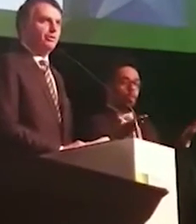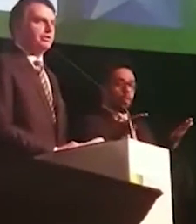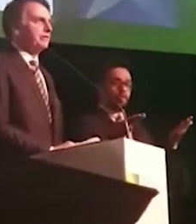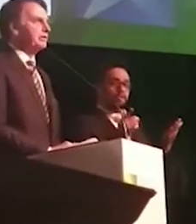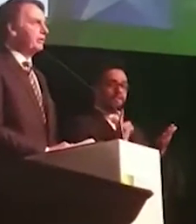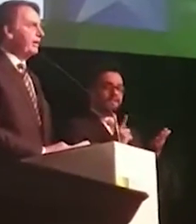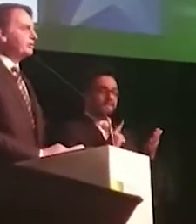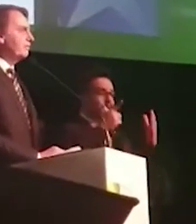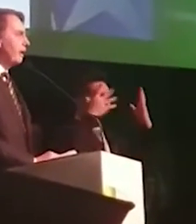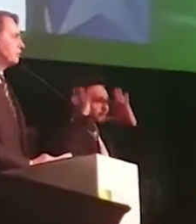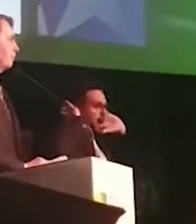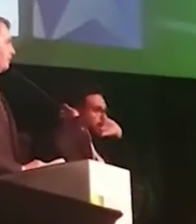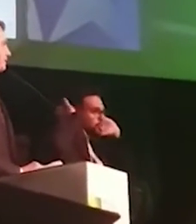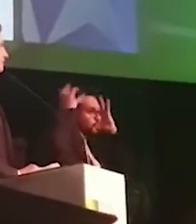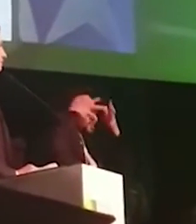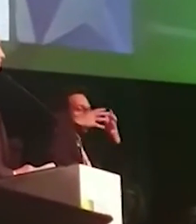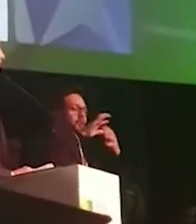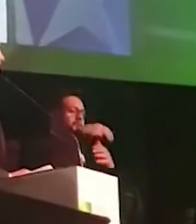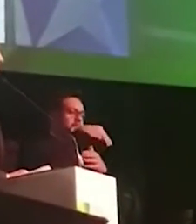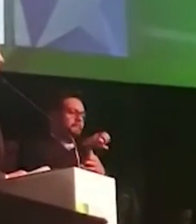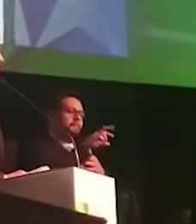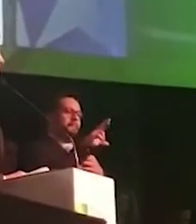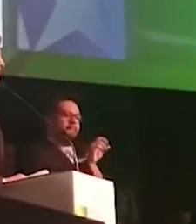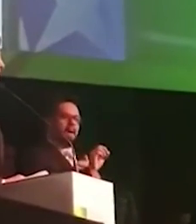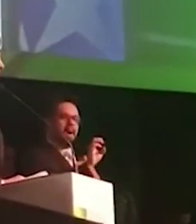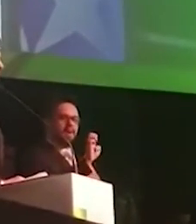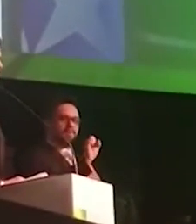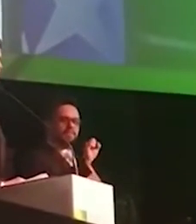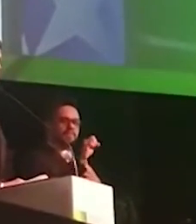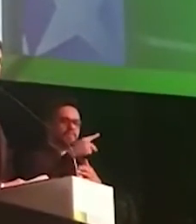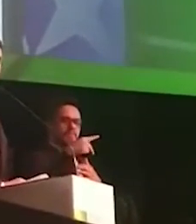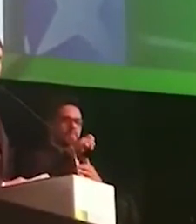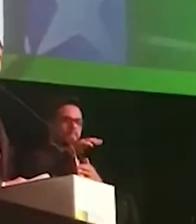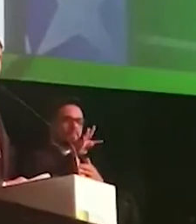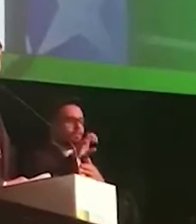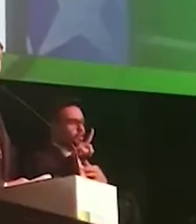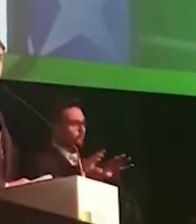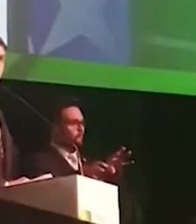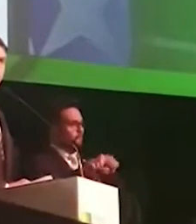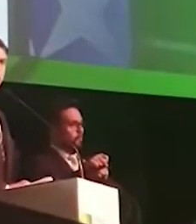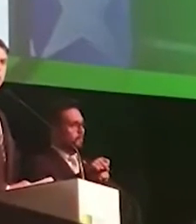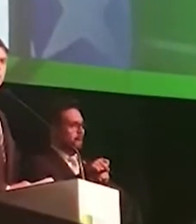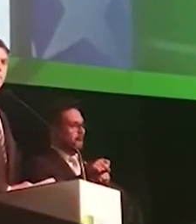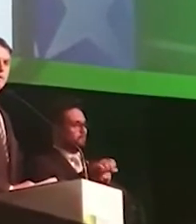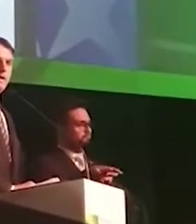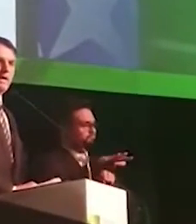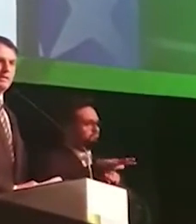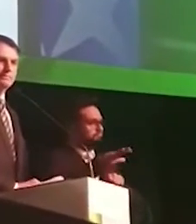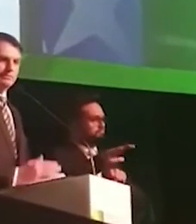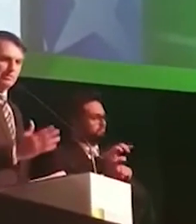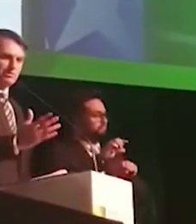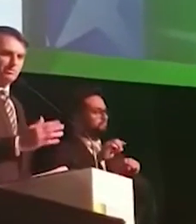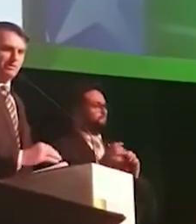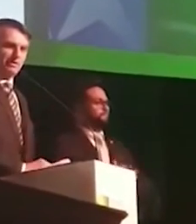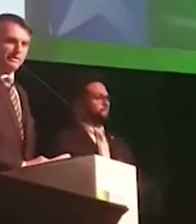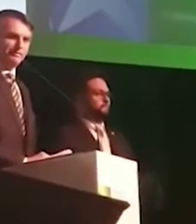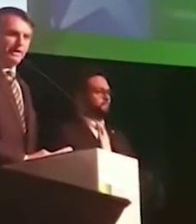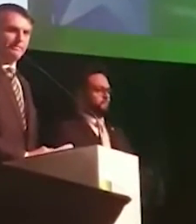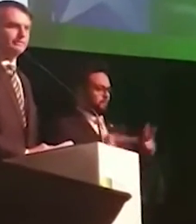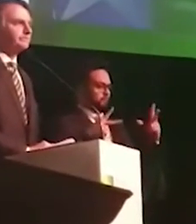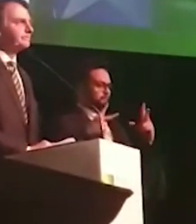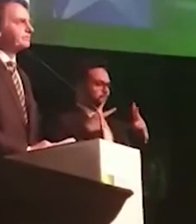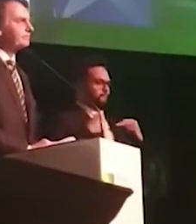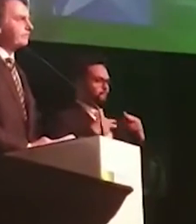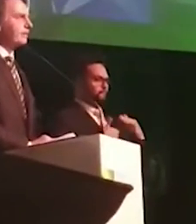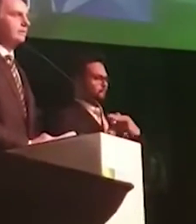o nosso astronauta Marcos Pontes, o homem formado pela Academia da Força Aérea, orgulho, a nossa